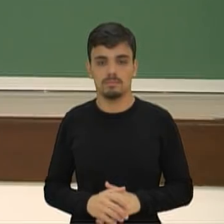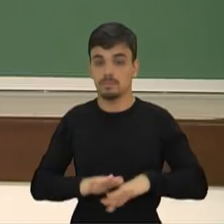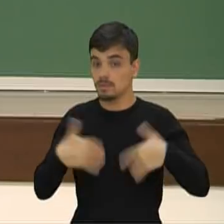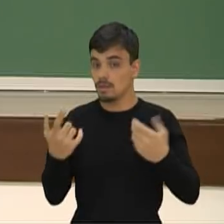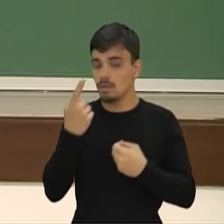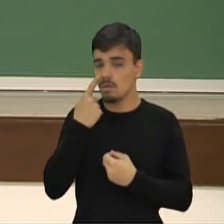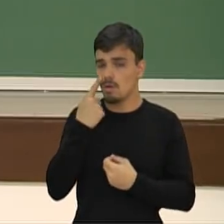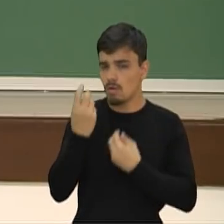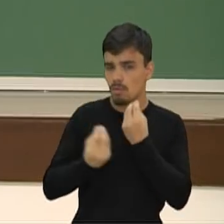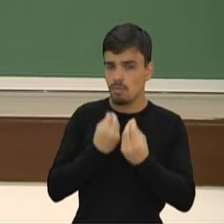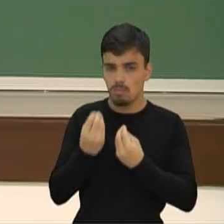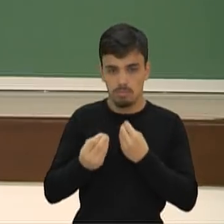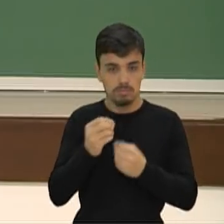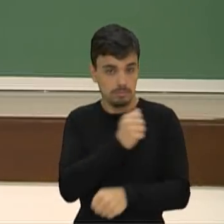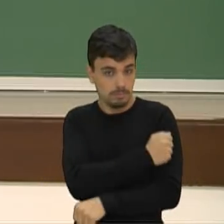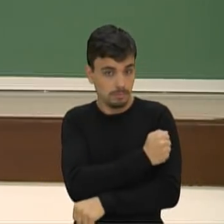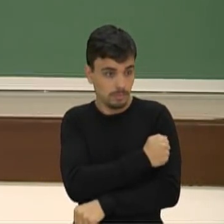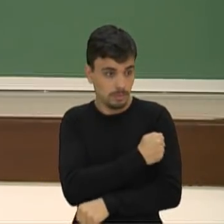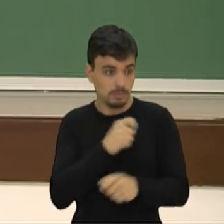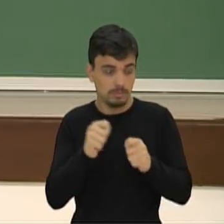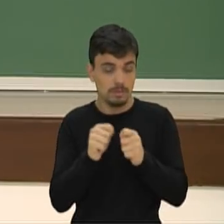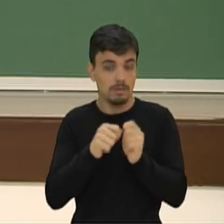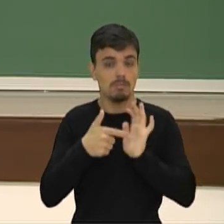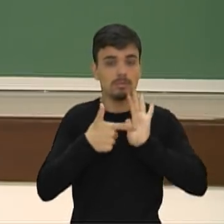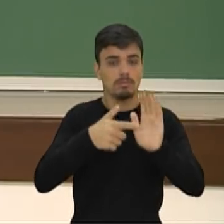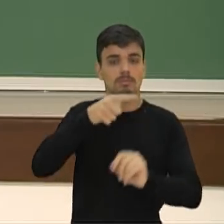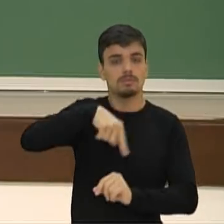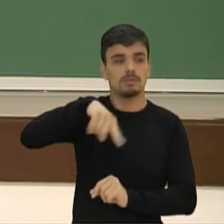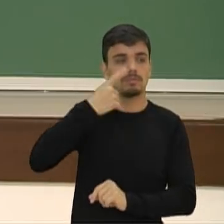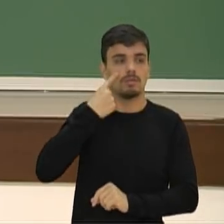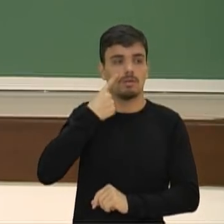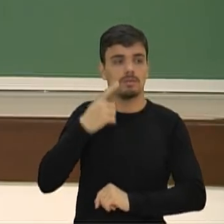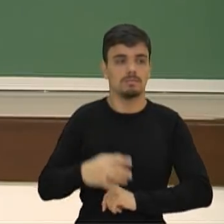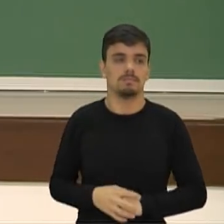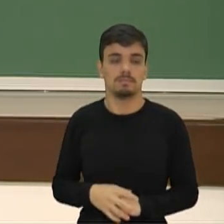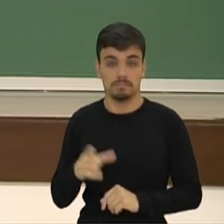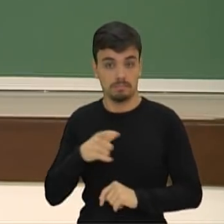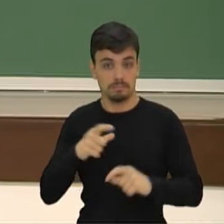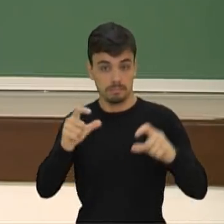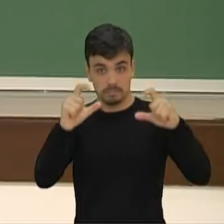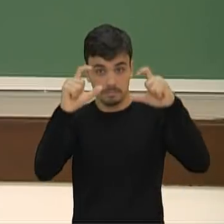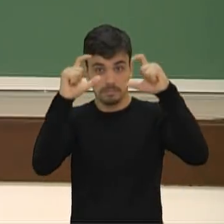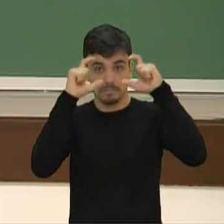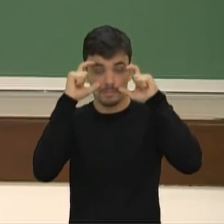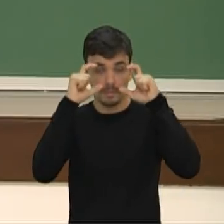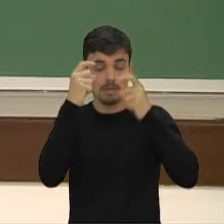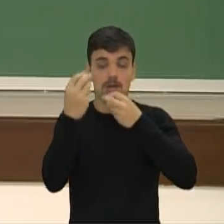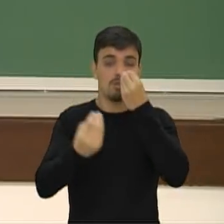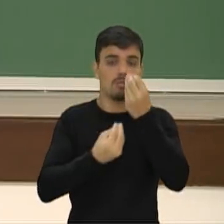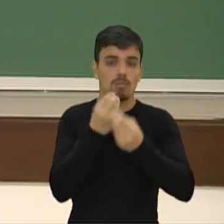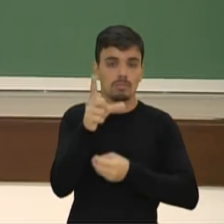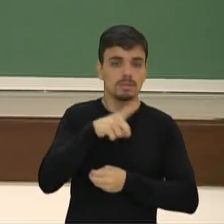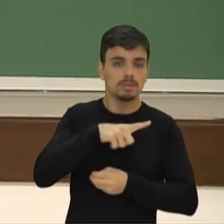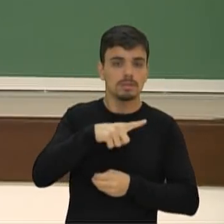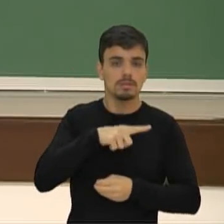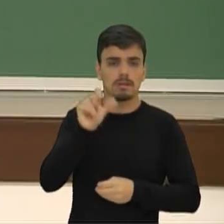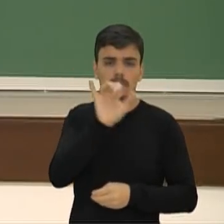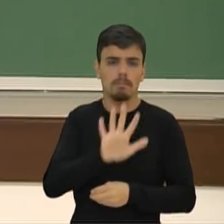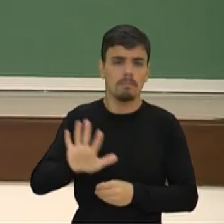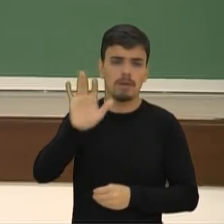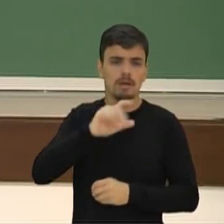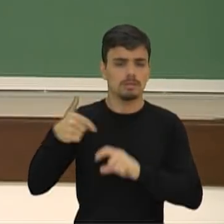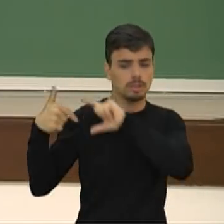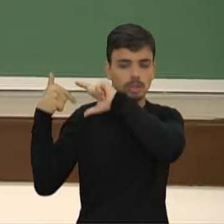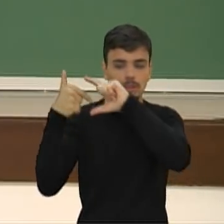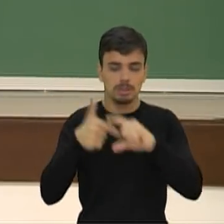Vamos lá então, prezado estudante, e para isso eu quero mostrar para vocês aqui um óculos, certo? Quando você vai ter a imagem tradicional que